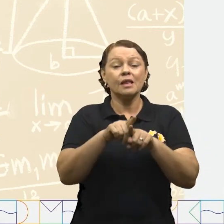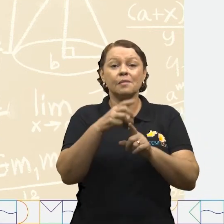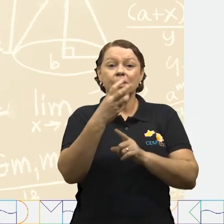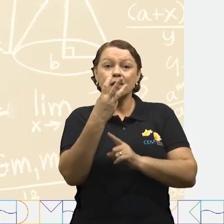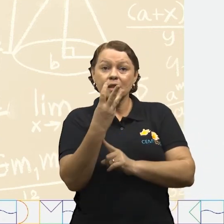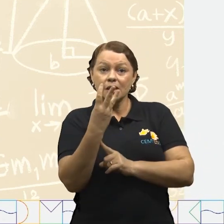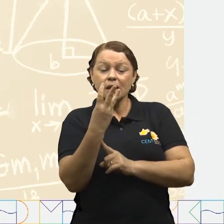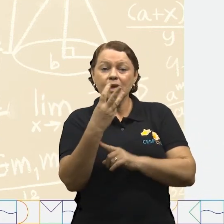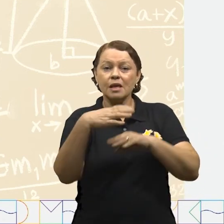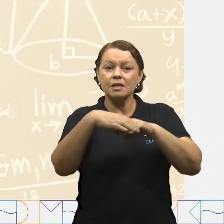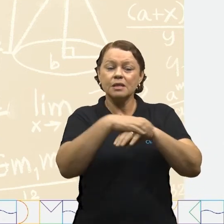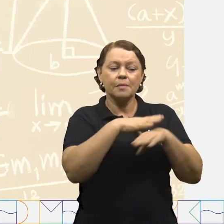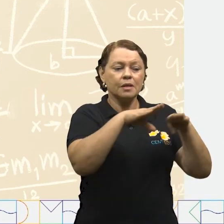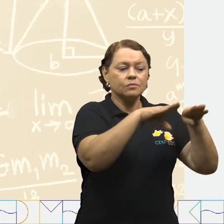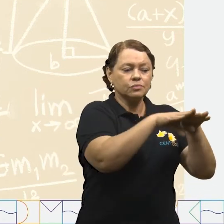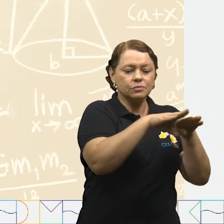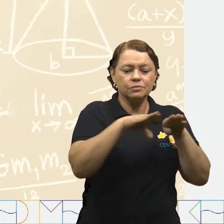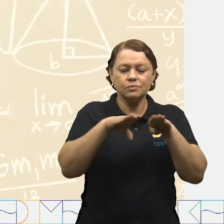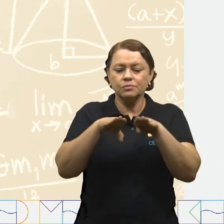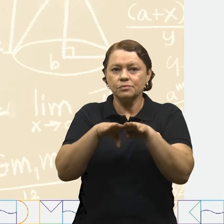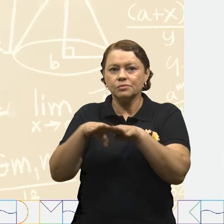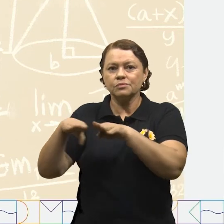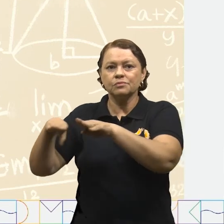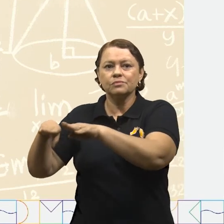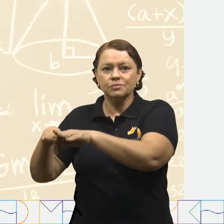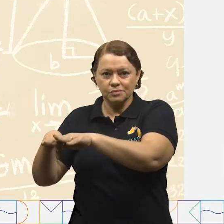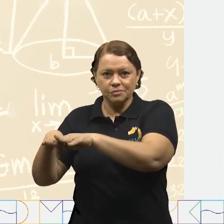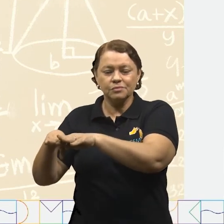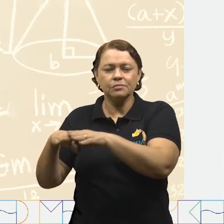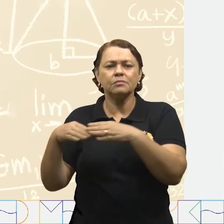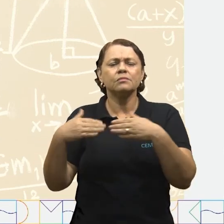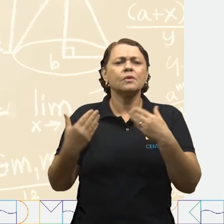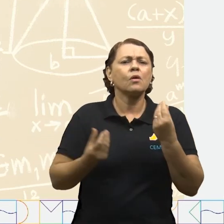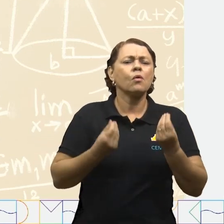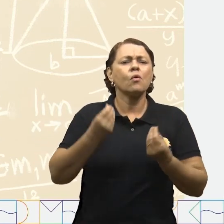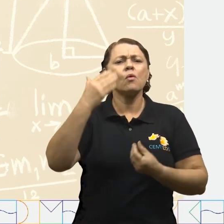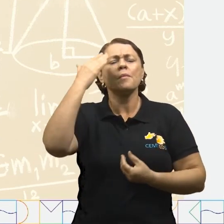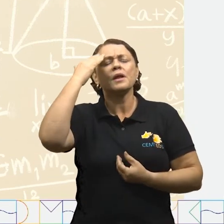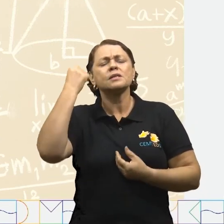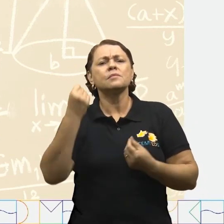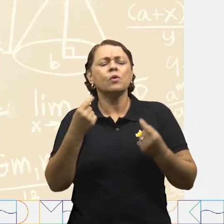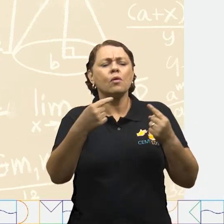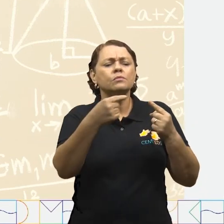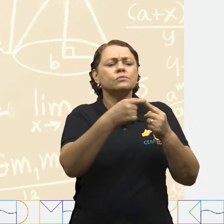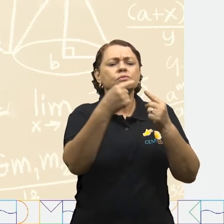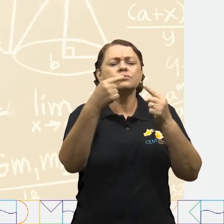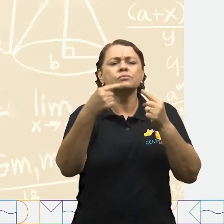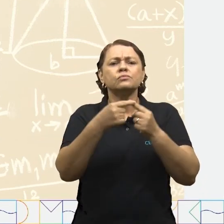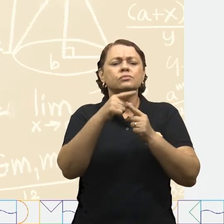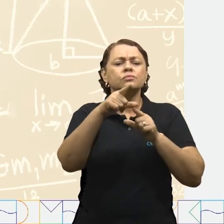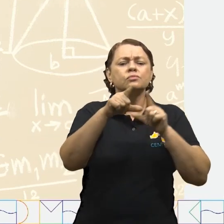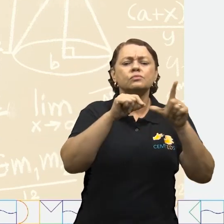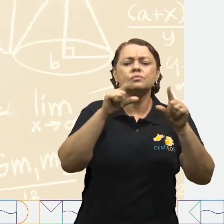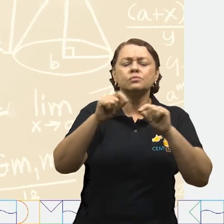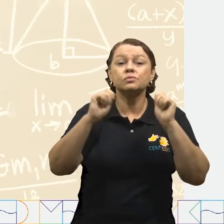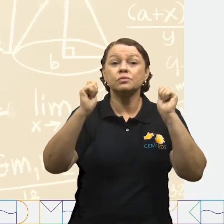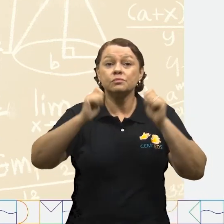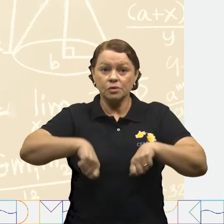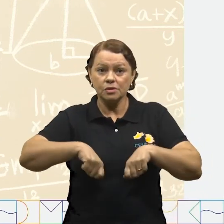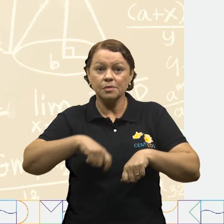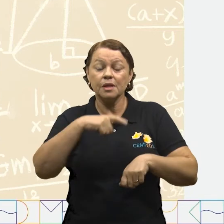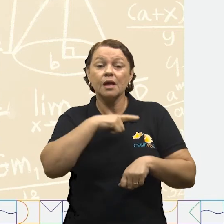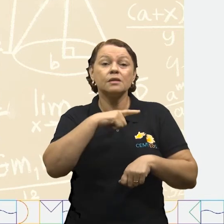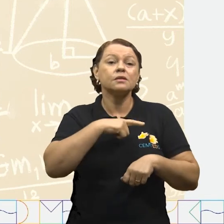três pares de sapatos para sabermos quantas opções quantas